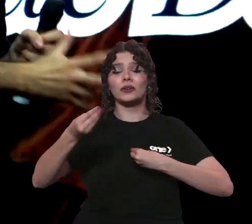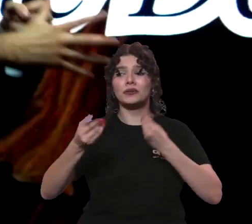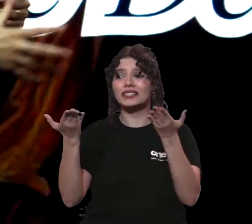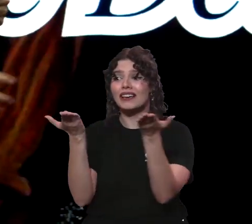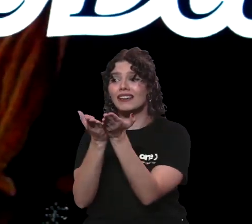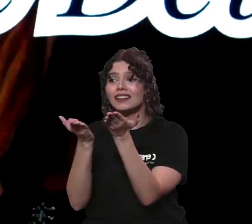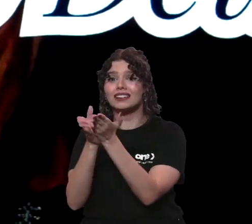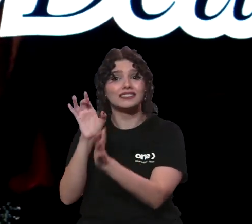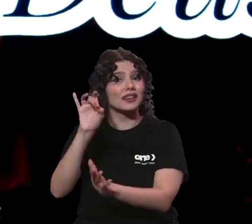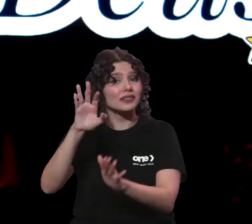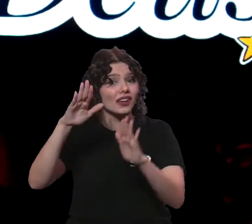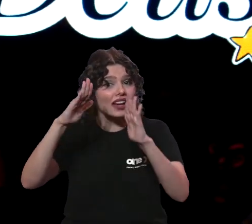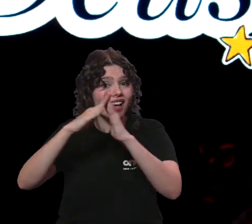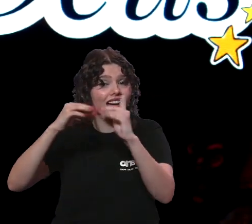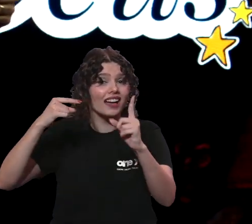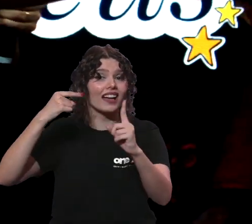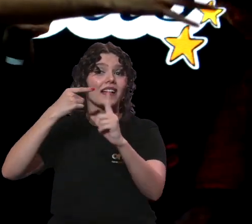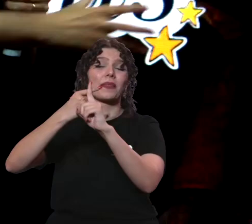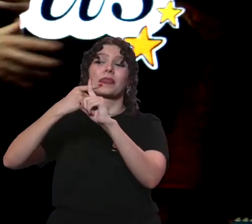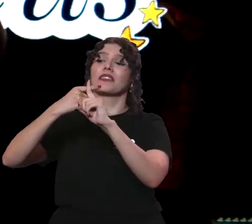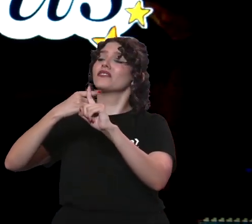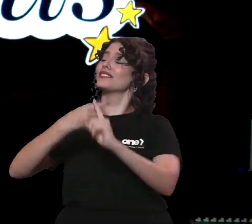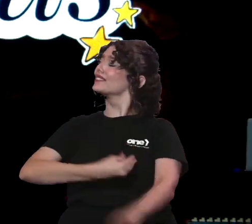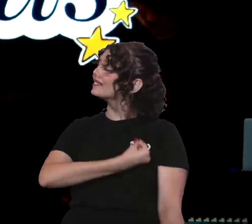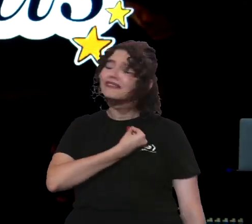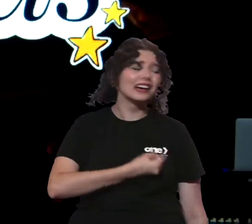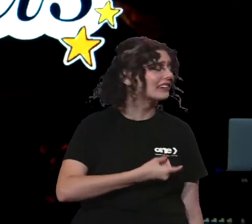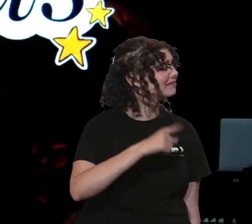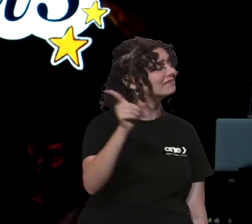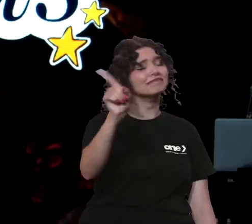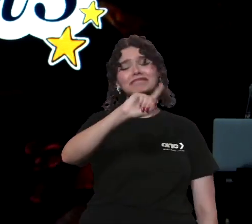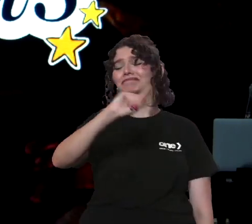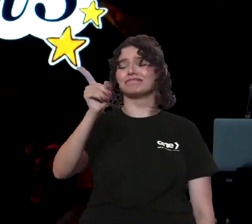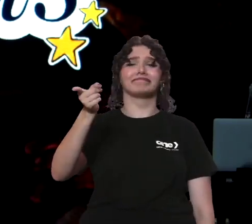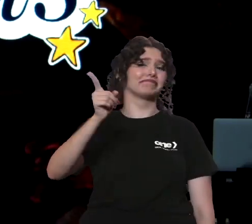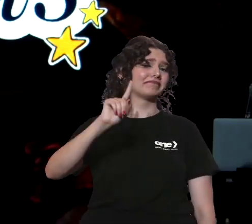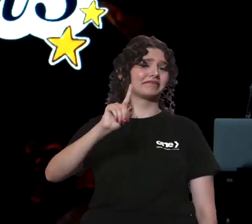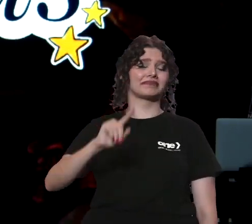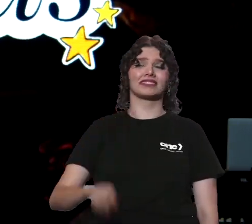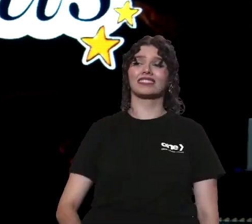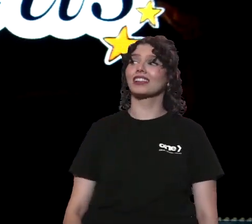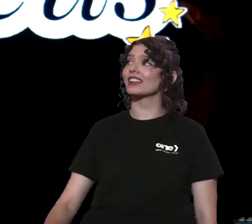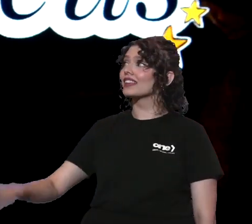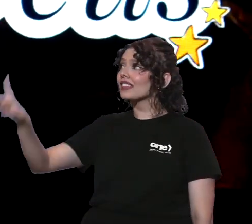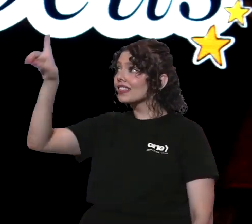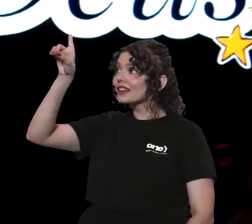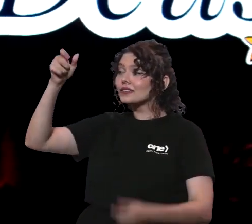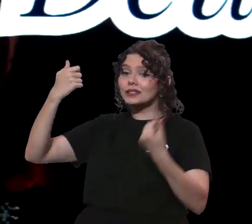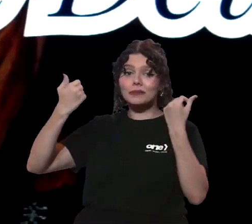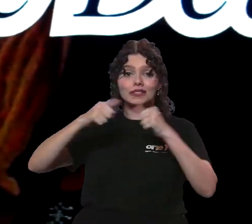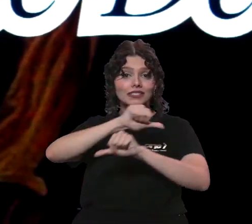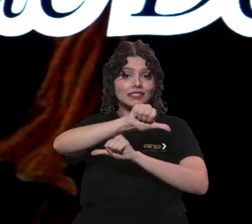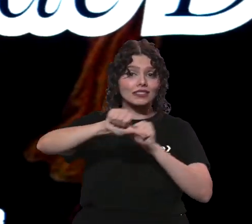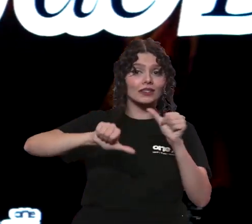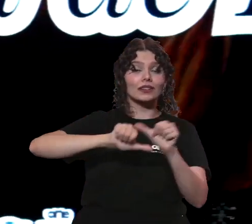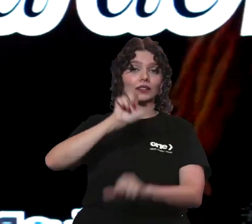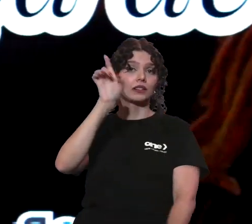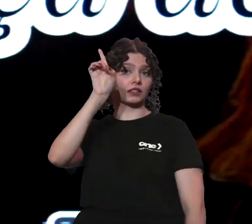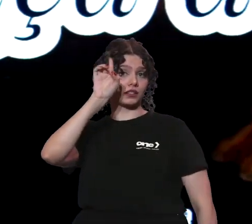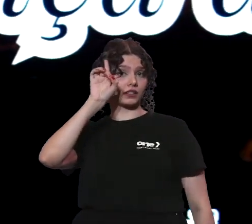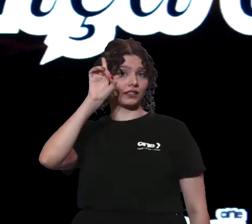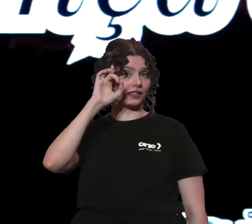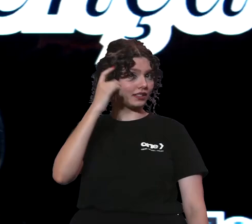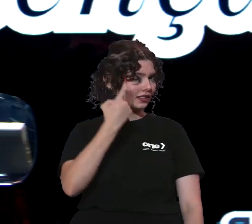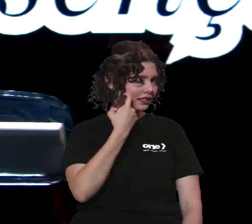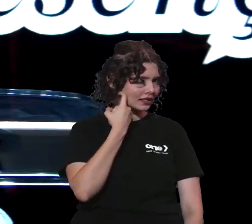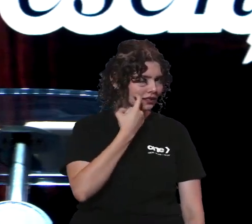na igreja. Você não vai viver Deus. Deus tem que te transformar todo dia. E aí sexta-feira